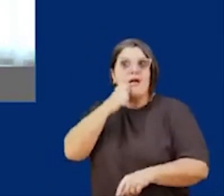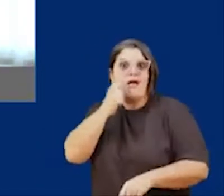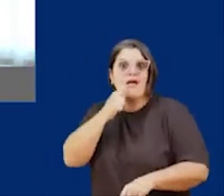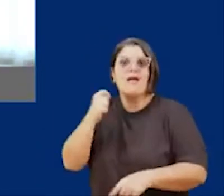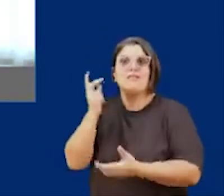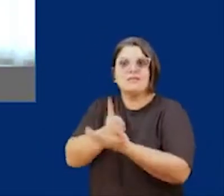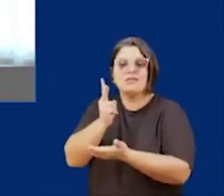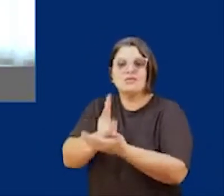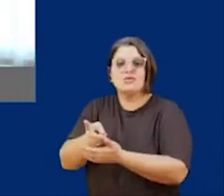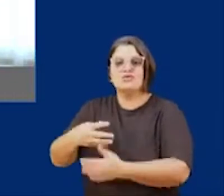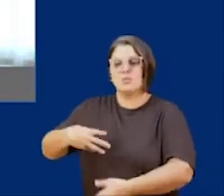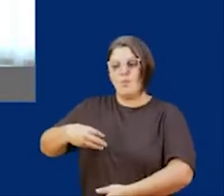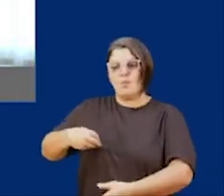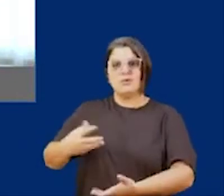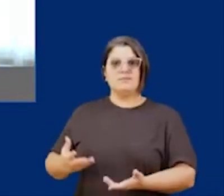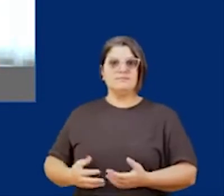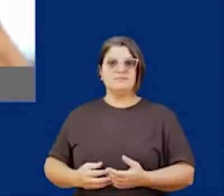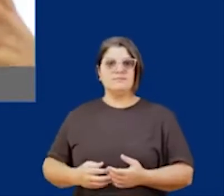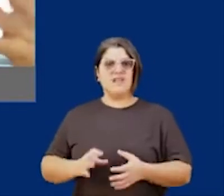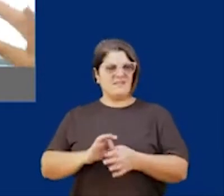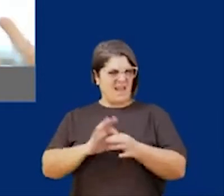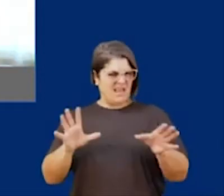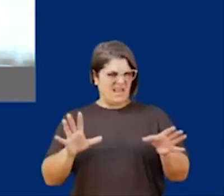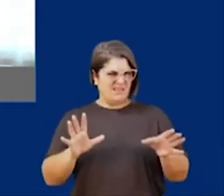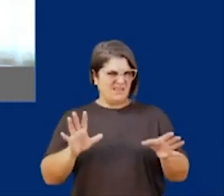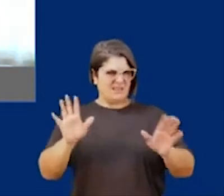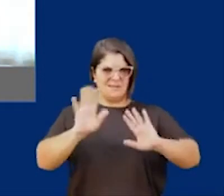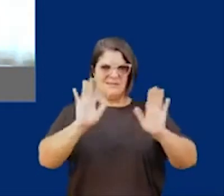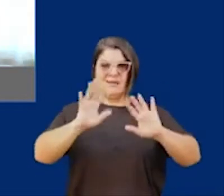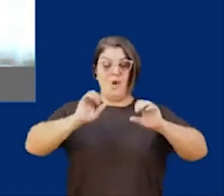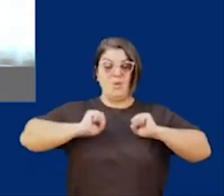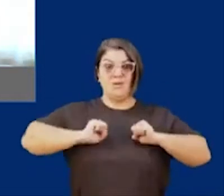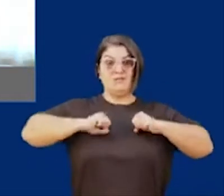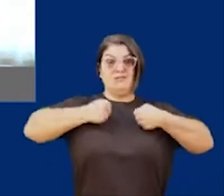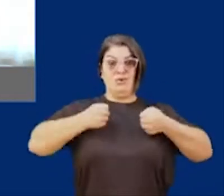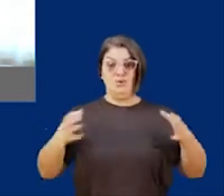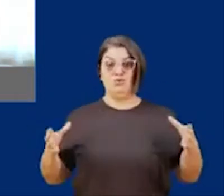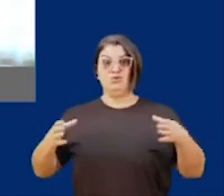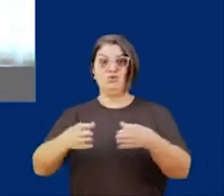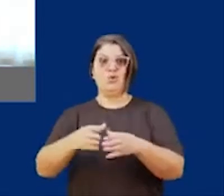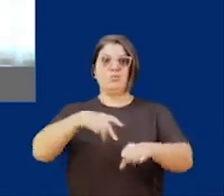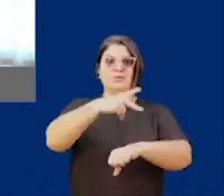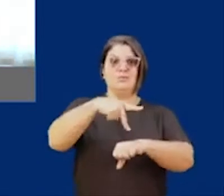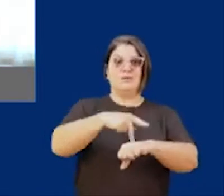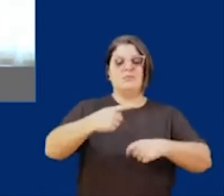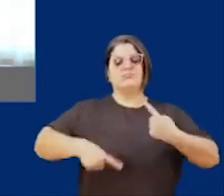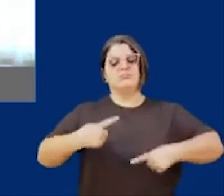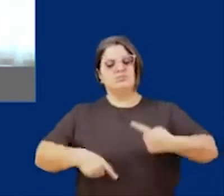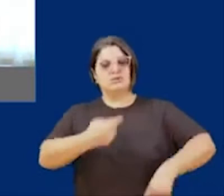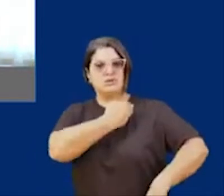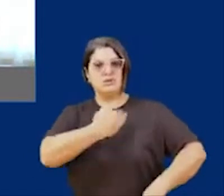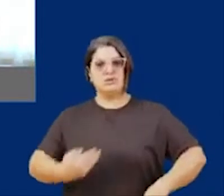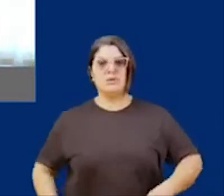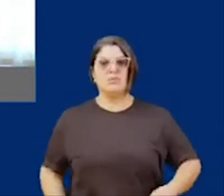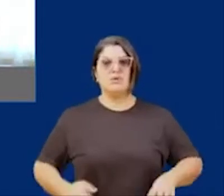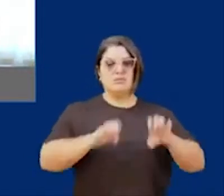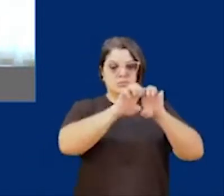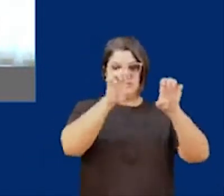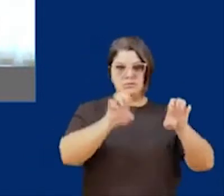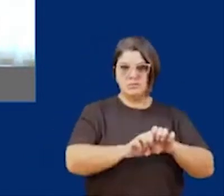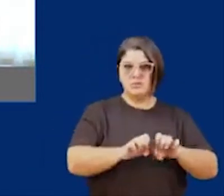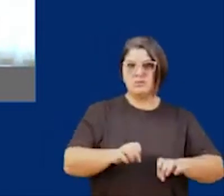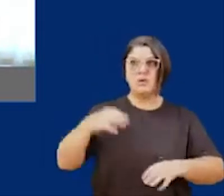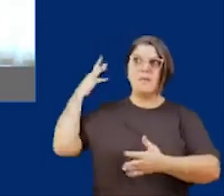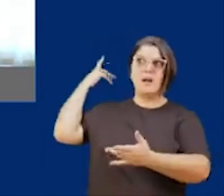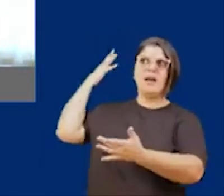aconteceu espontaneamente. Ela é fruto de um esforço coletivo no país, de políticas públicas muito estruturadas, que vêm há